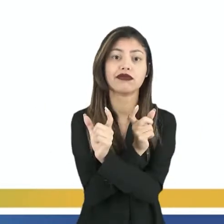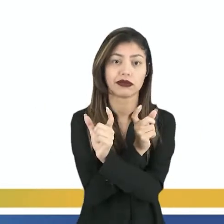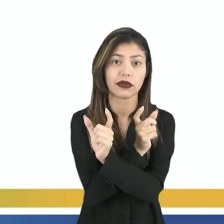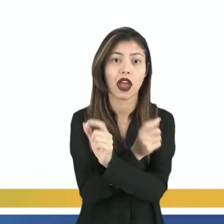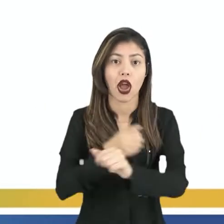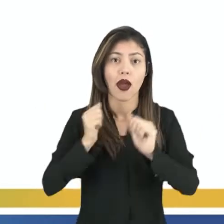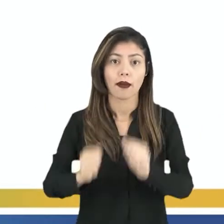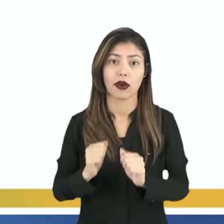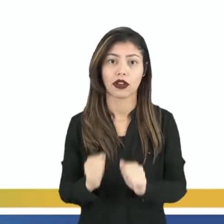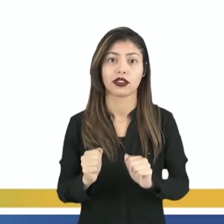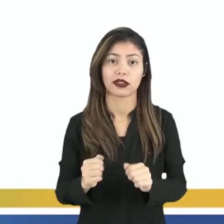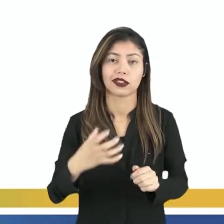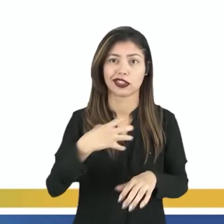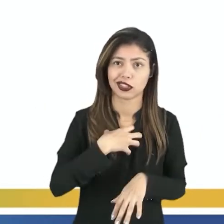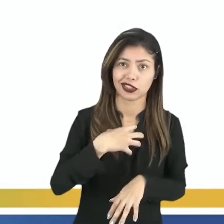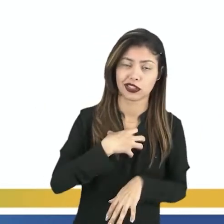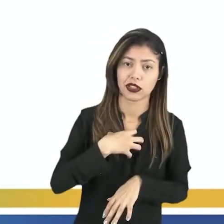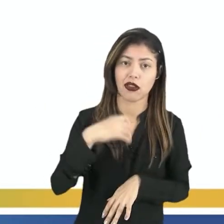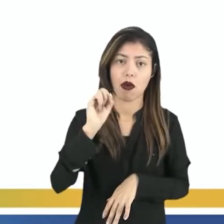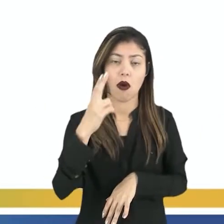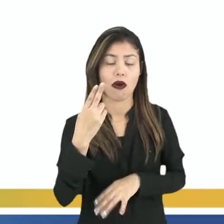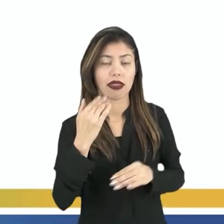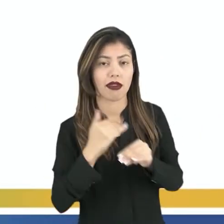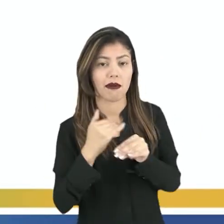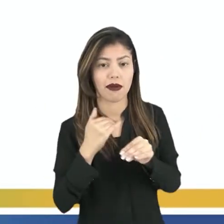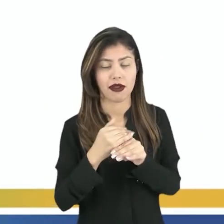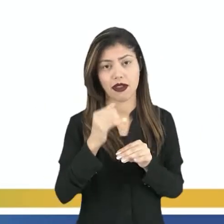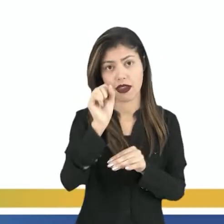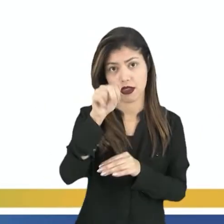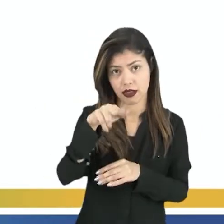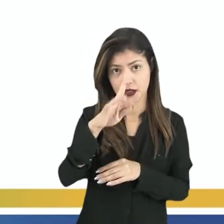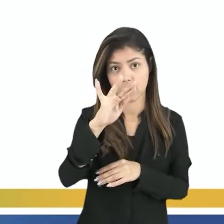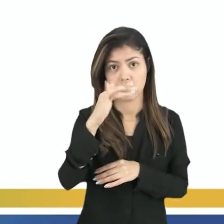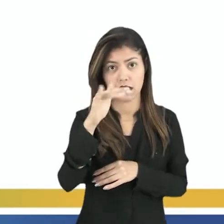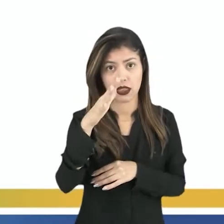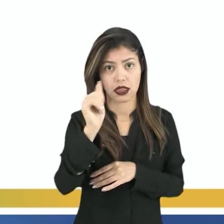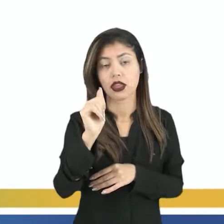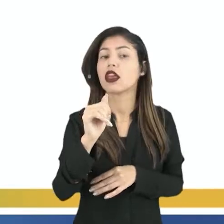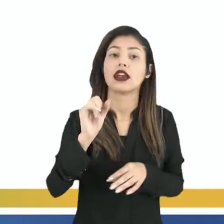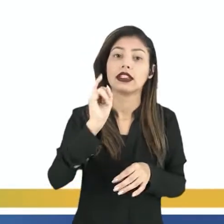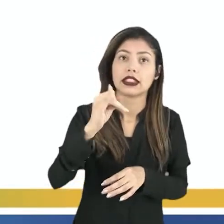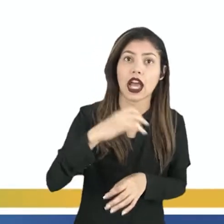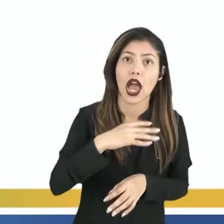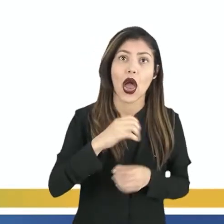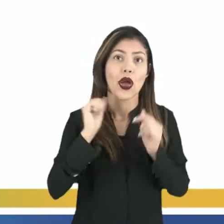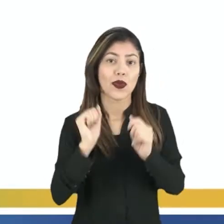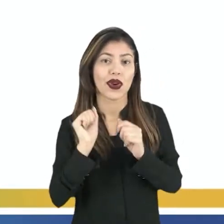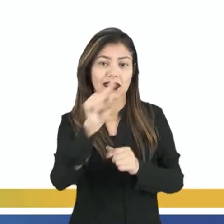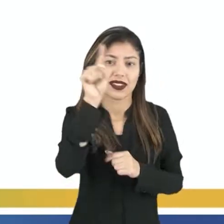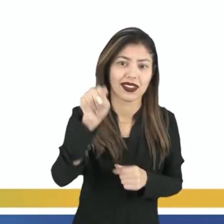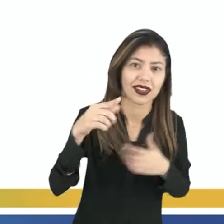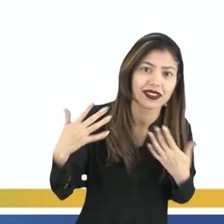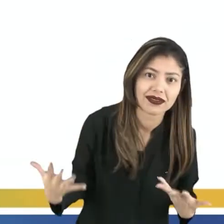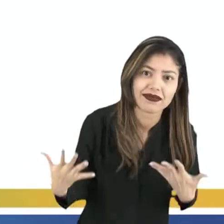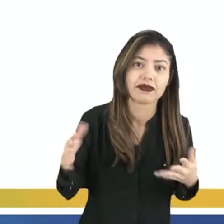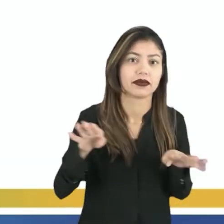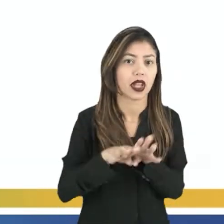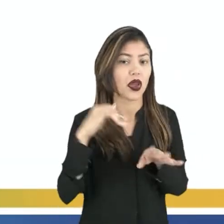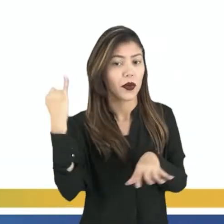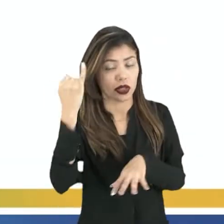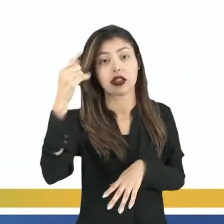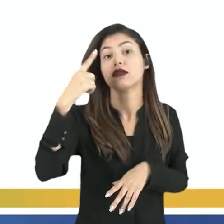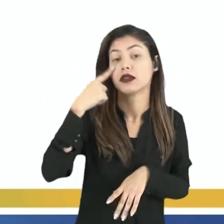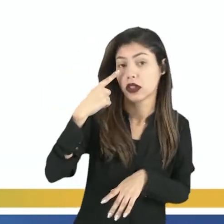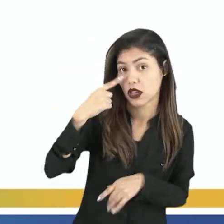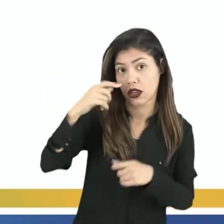frase, ela pode trocar o sentido ou ela pode trocar a sentença. Por exemplo, de uma frase afirmativa, ela pode virar interrogativa. Então, é importante que